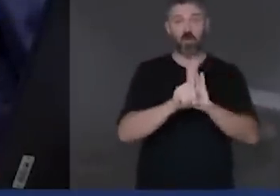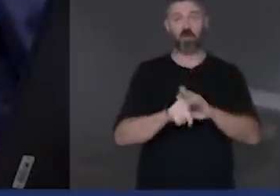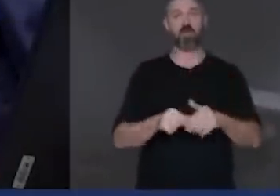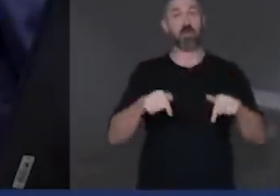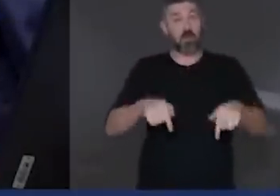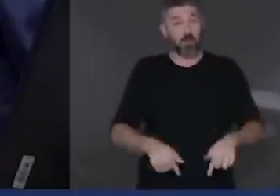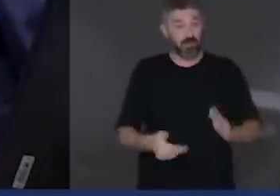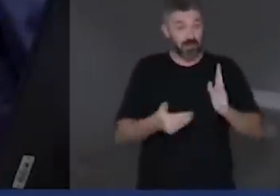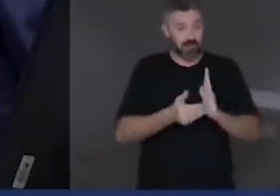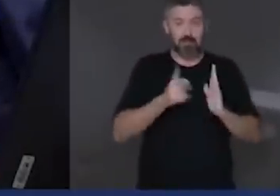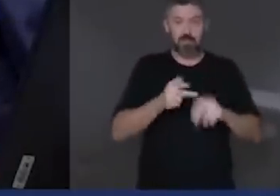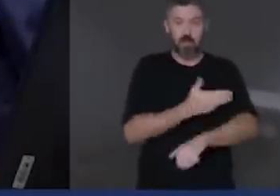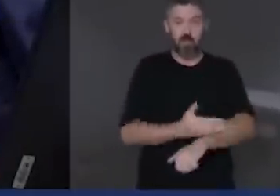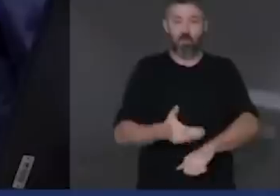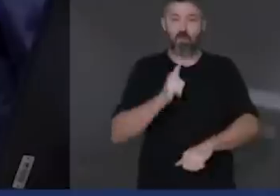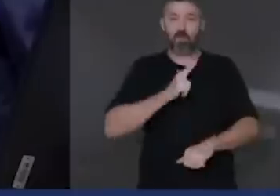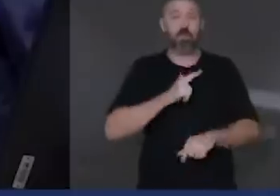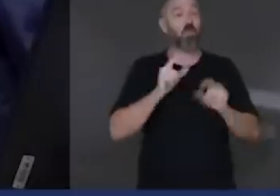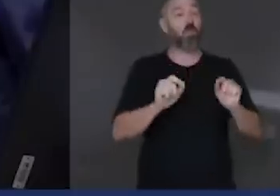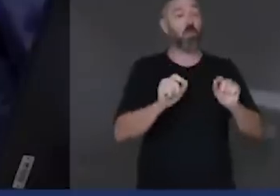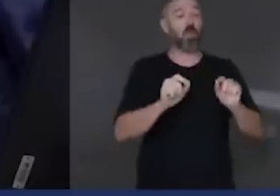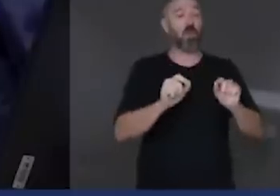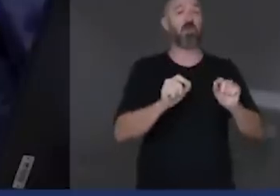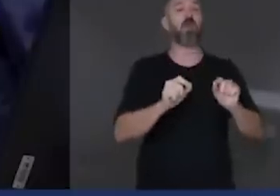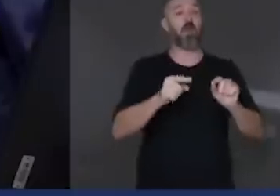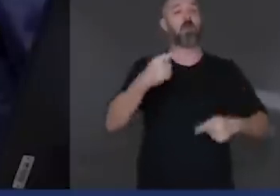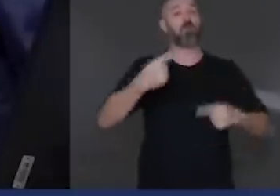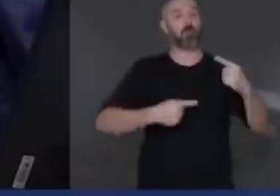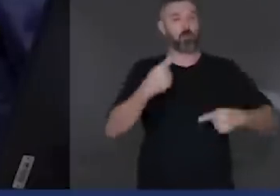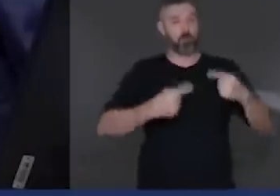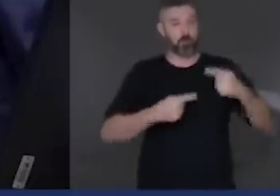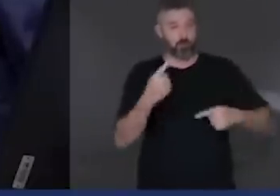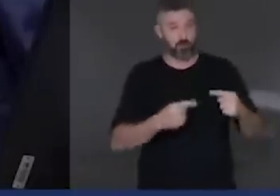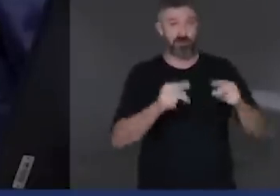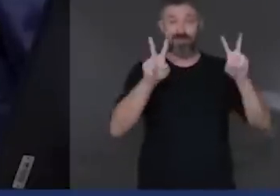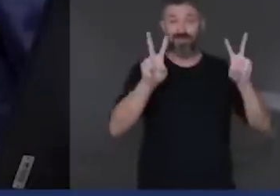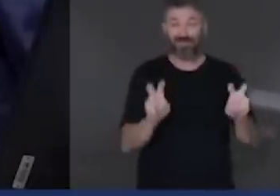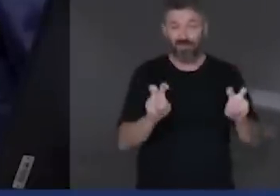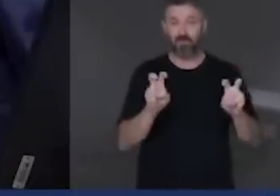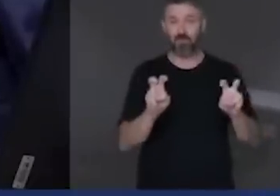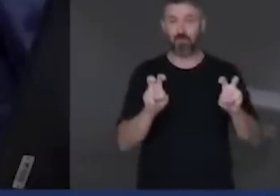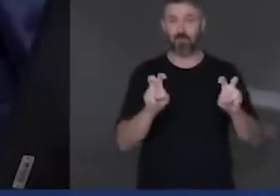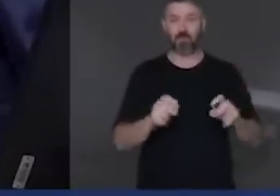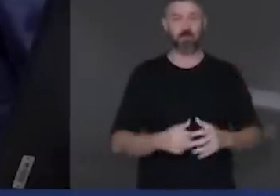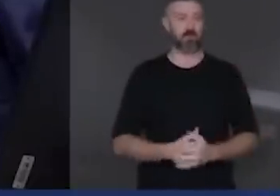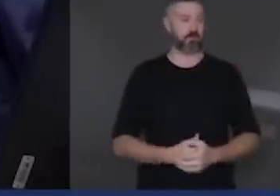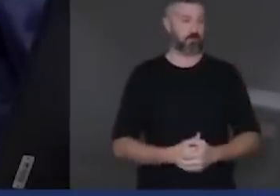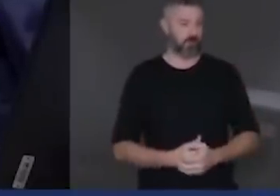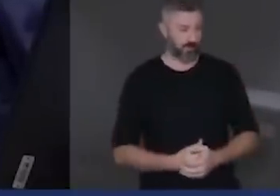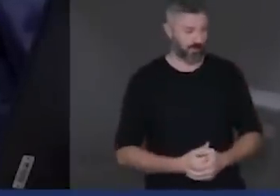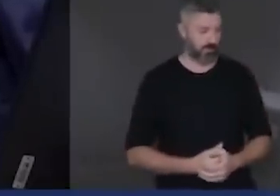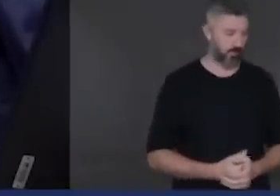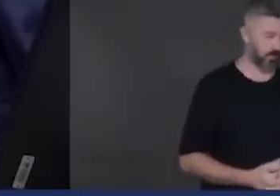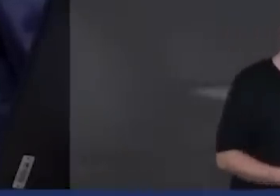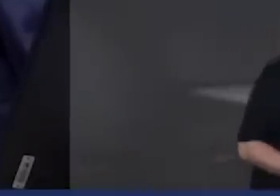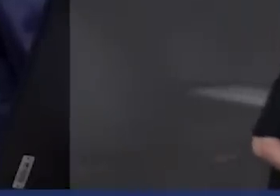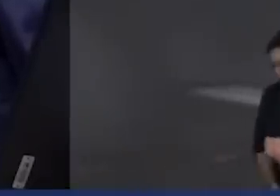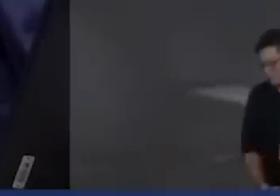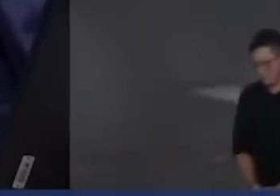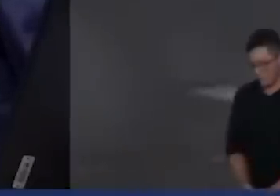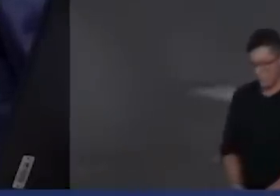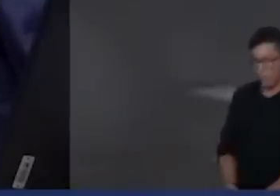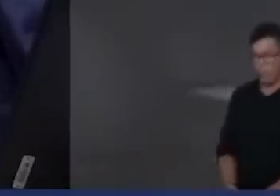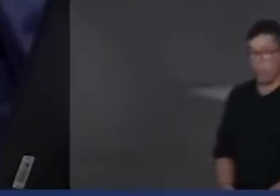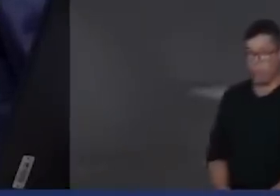casa sempre foi acostumada, deputado Sóstens, a discutir temas, e eu nunca fugi disso. Na reunião da mesa da